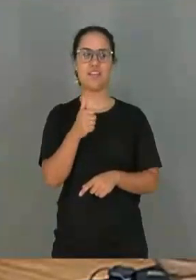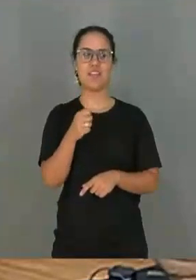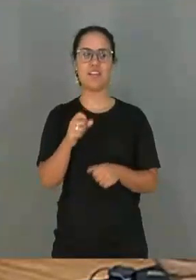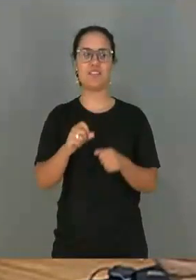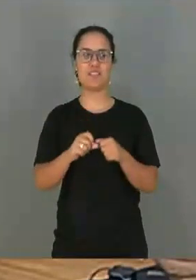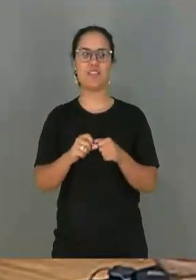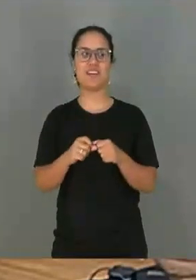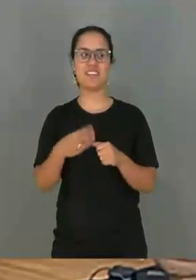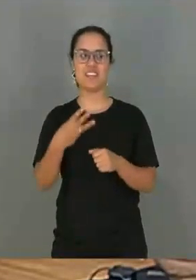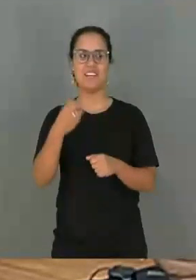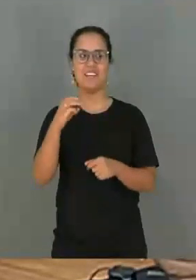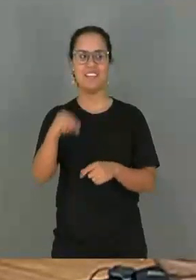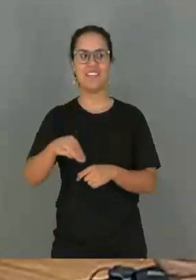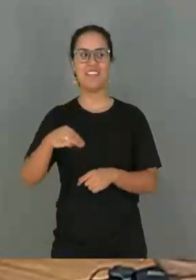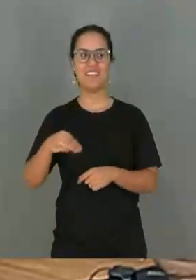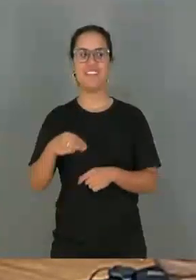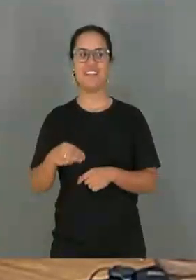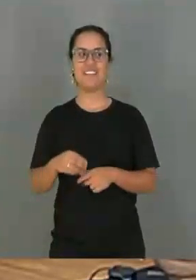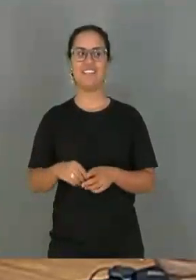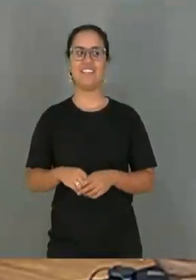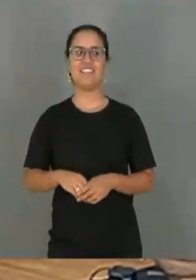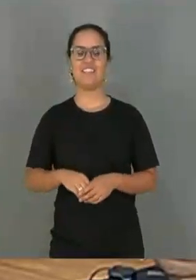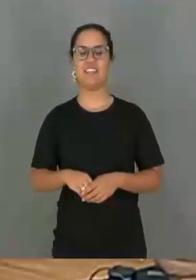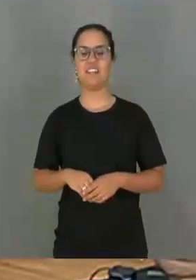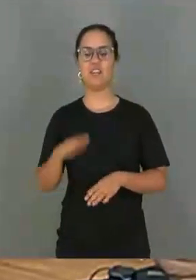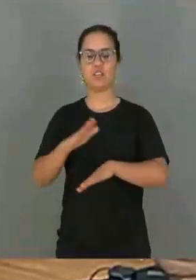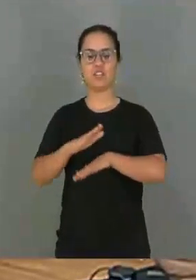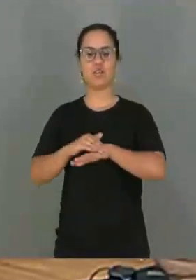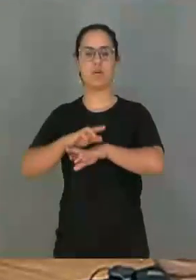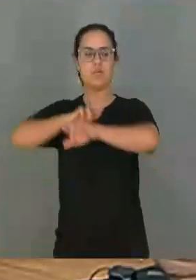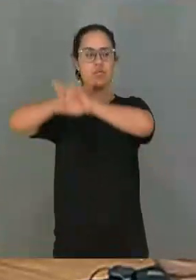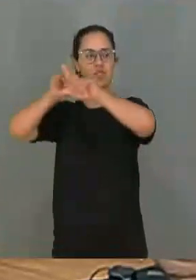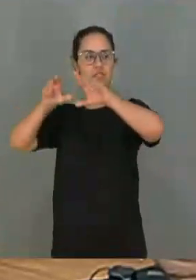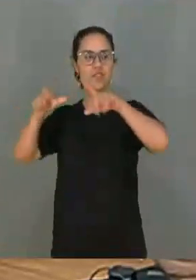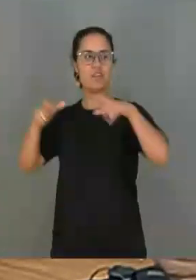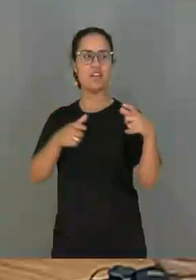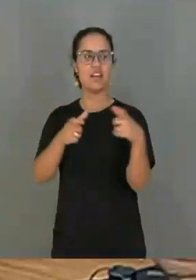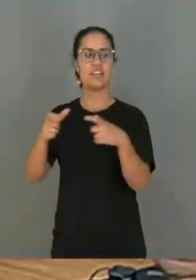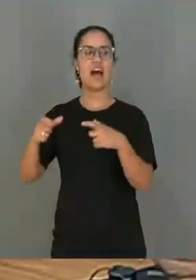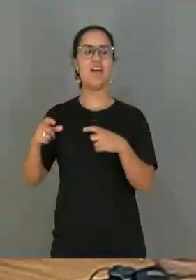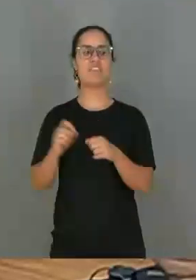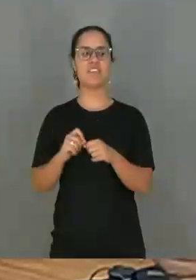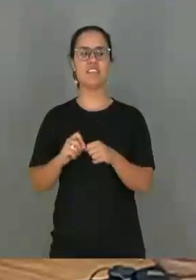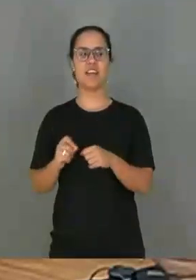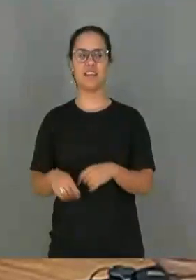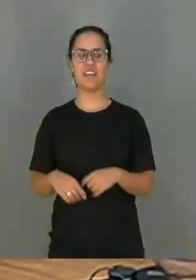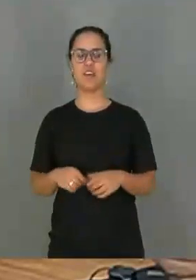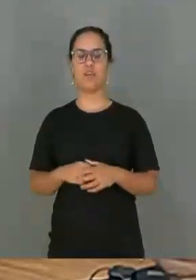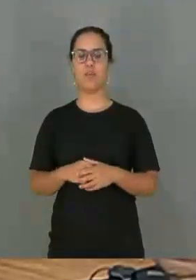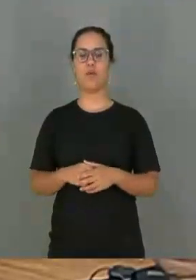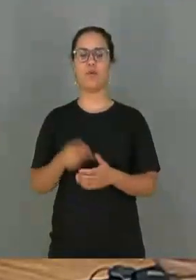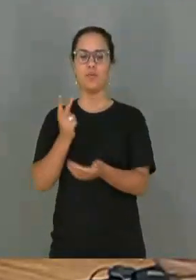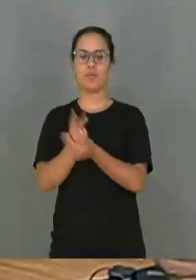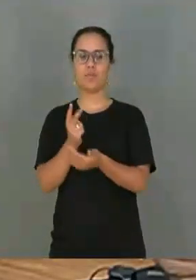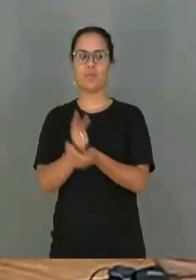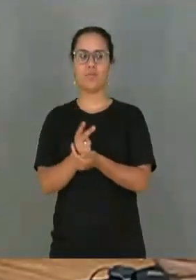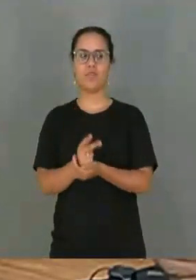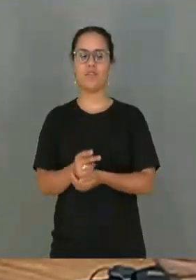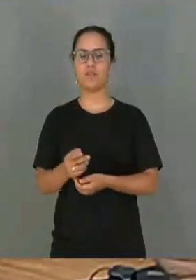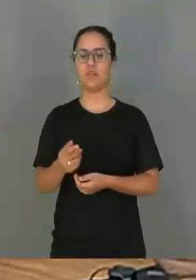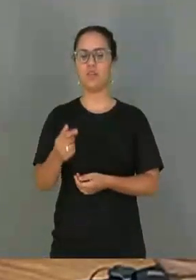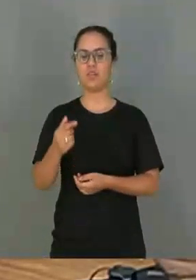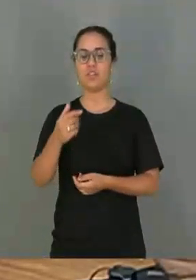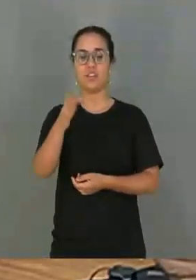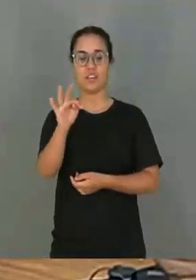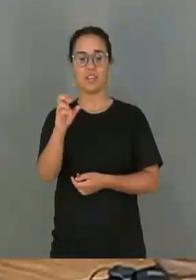minutos. E nós chamamos diversos setores da sociedade, inclusive TCU,